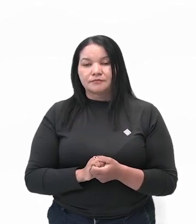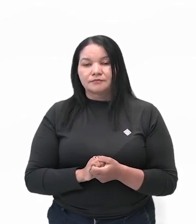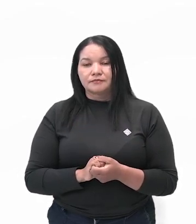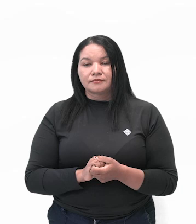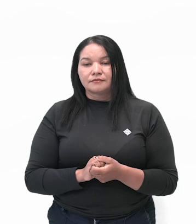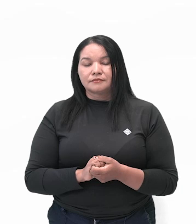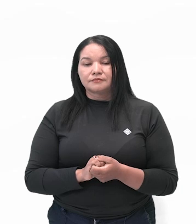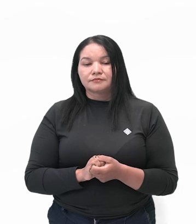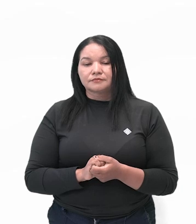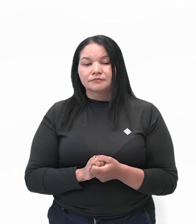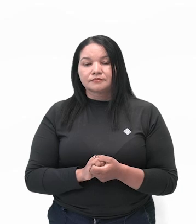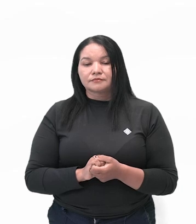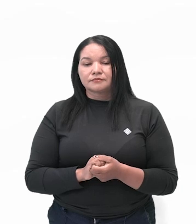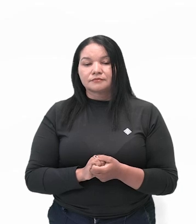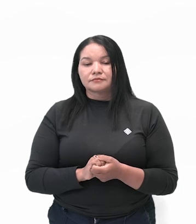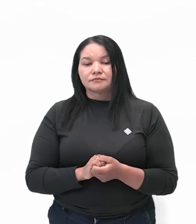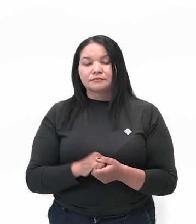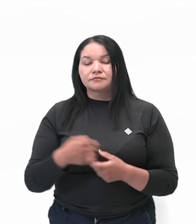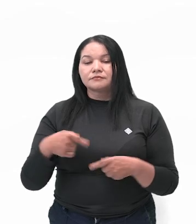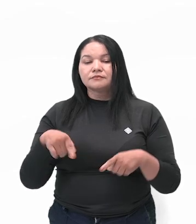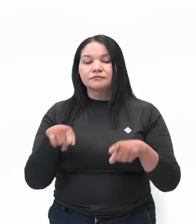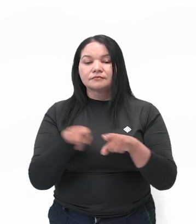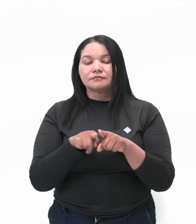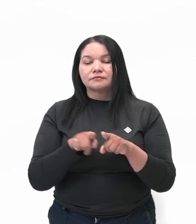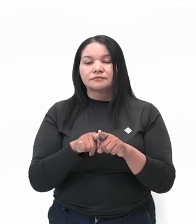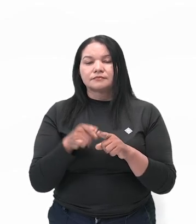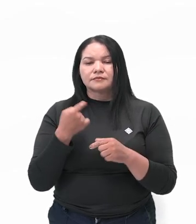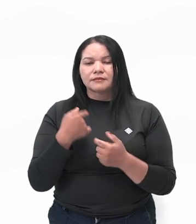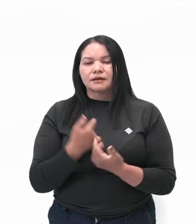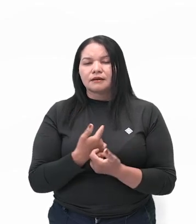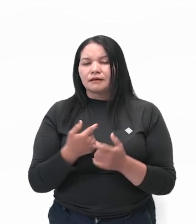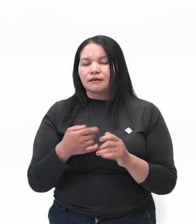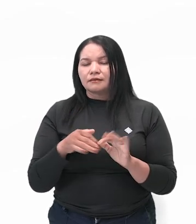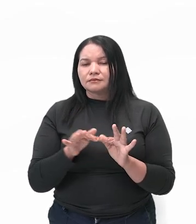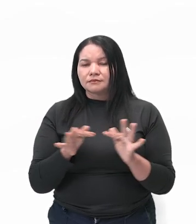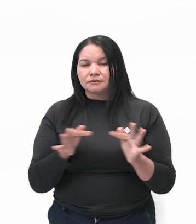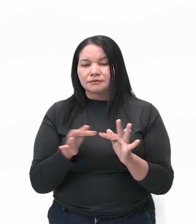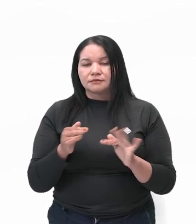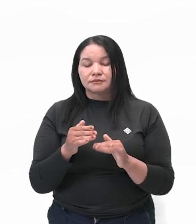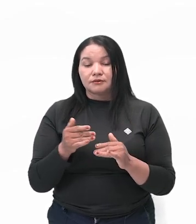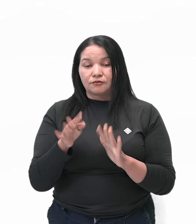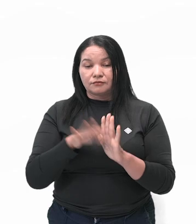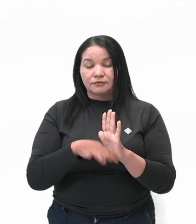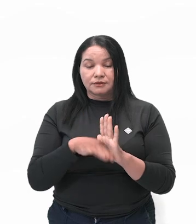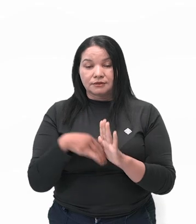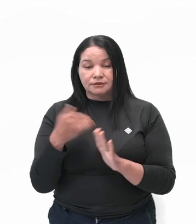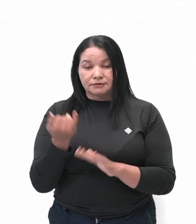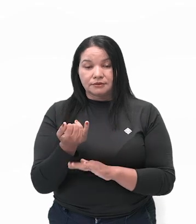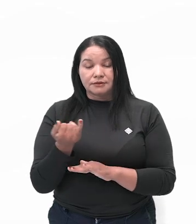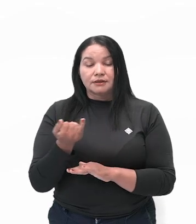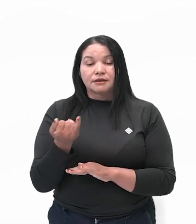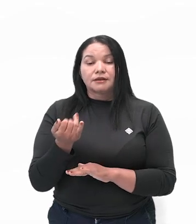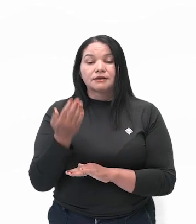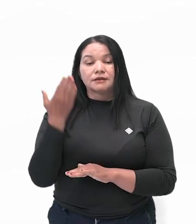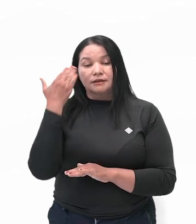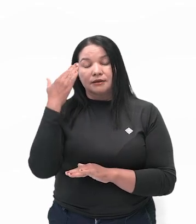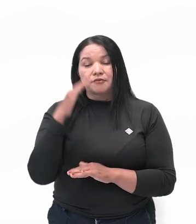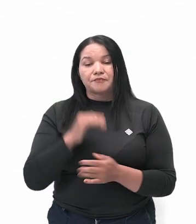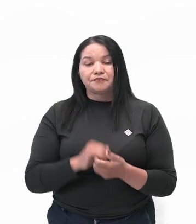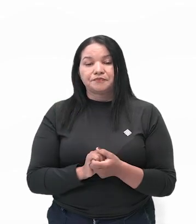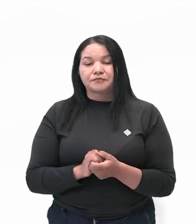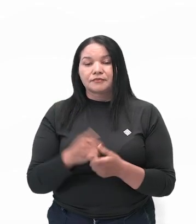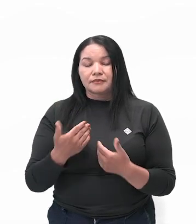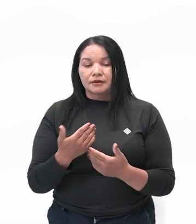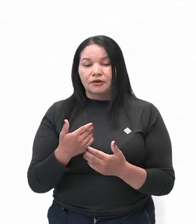activists, e ativistas. Olha como é simples entender o texto. Are promoting. Então,